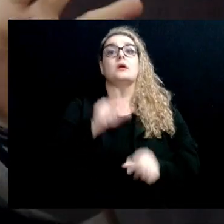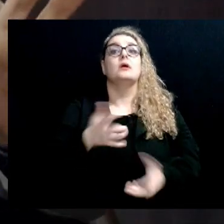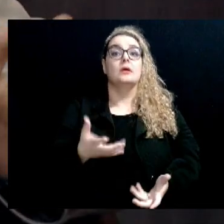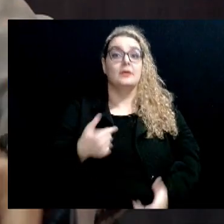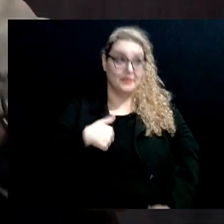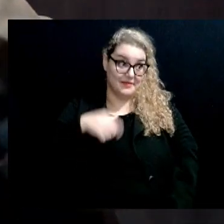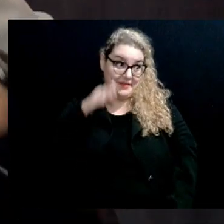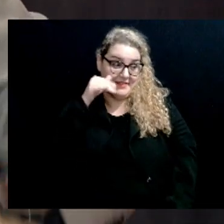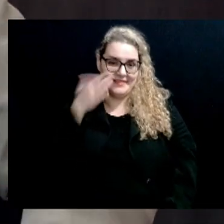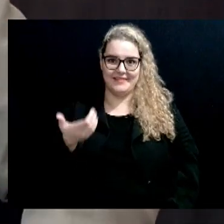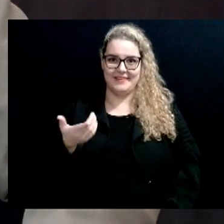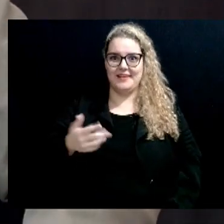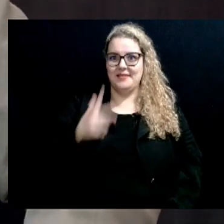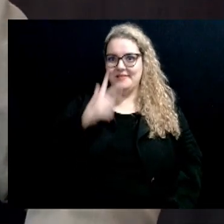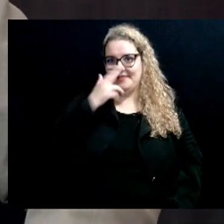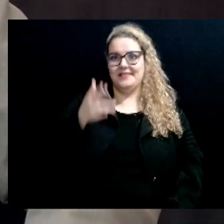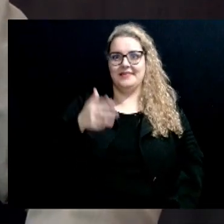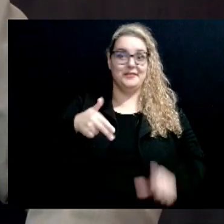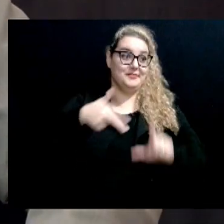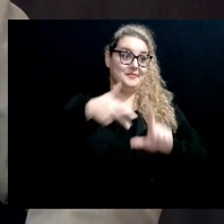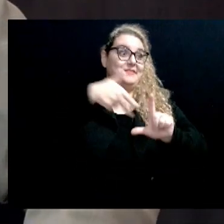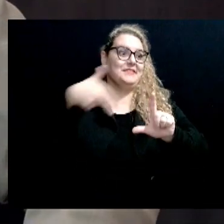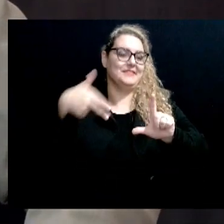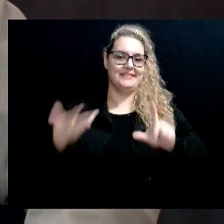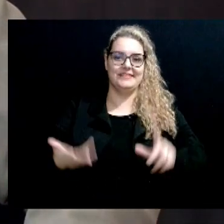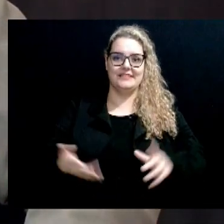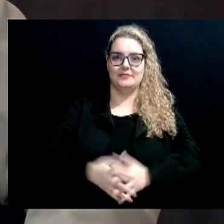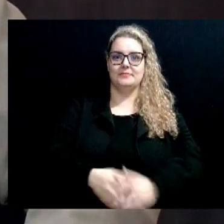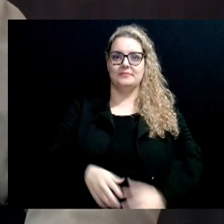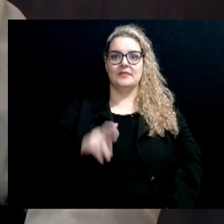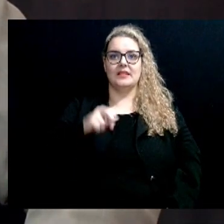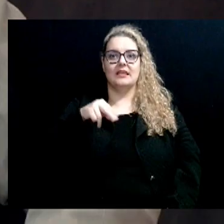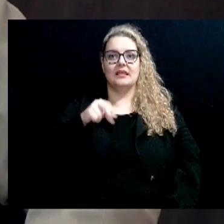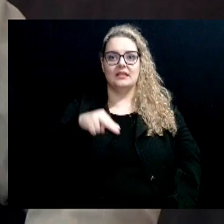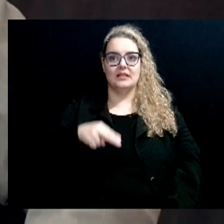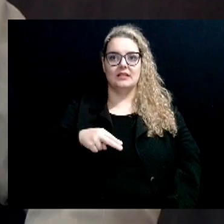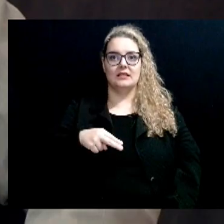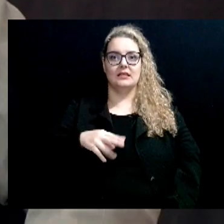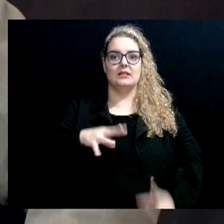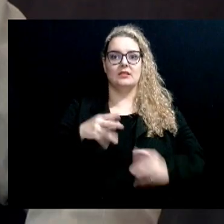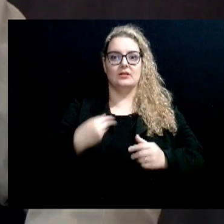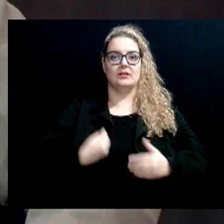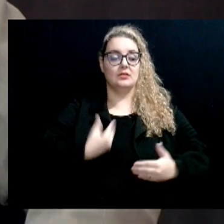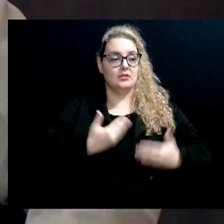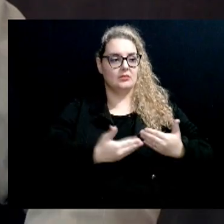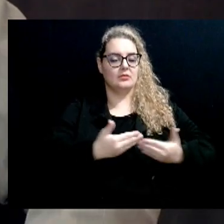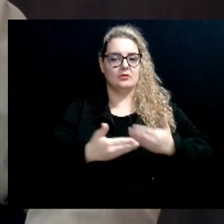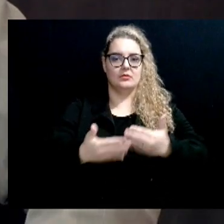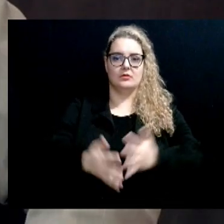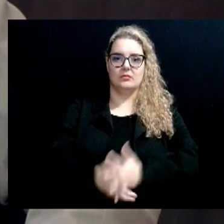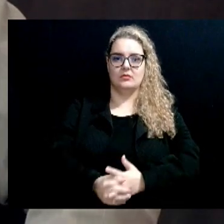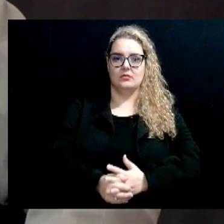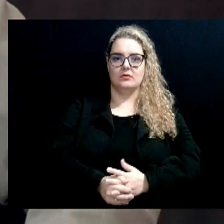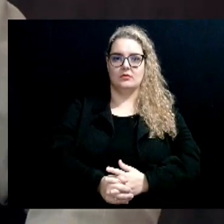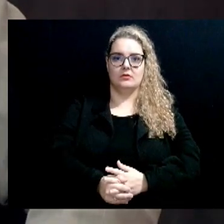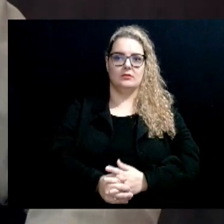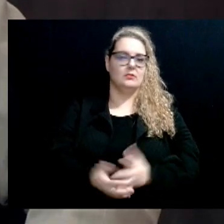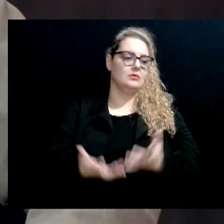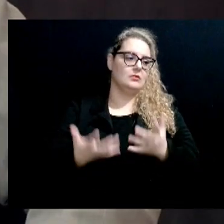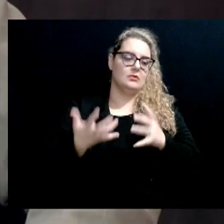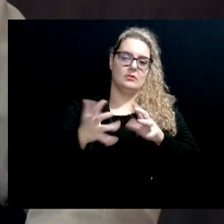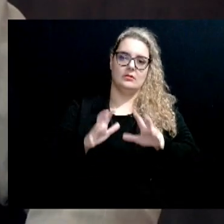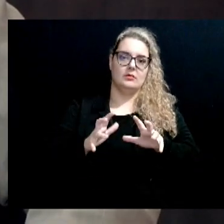uma série Netflix ali, porque... E ela falou assim, Renan, durante toda a minha vida, eu não quis olhar pra quem eu realmente